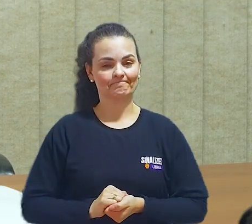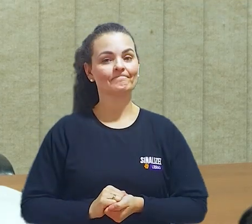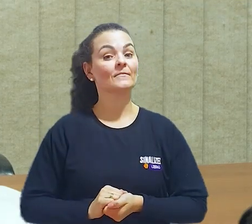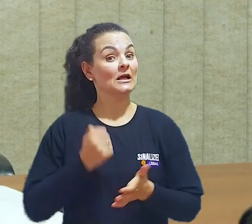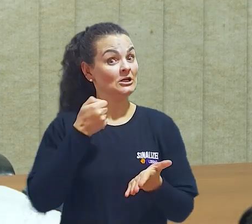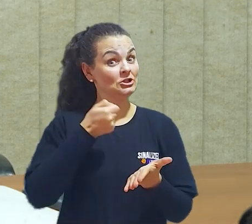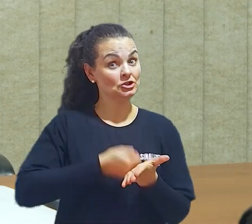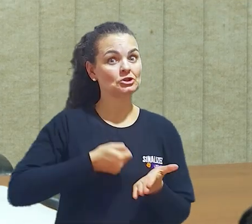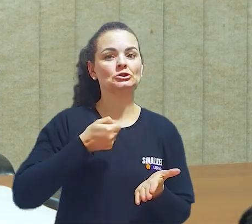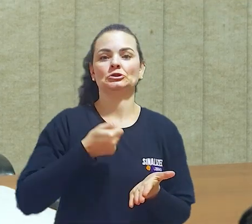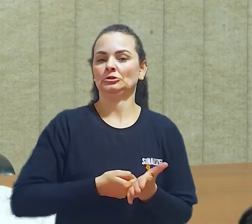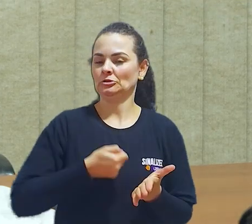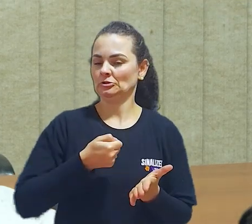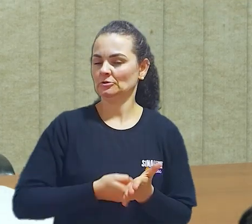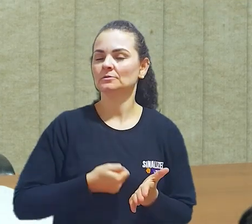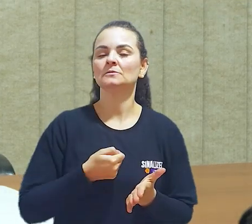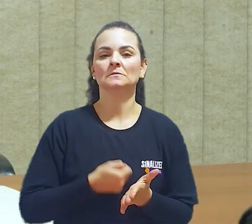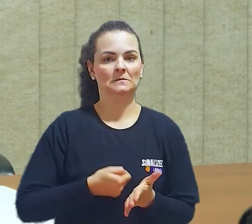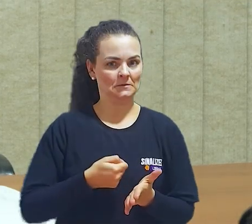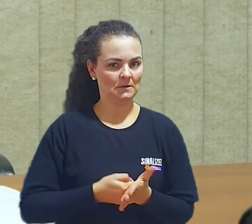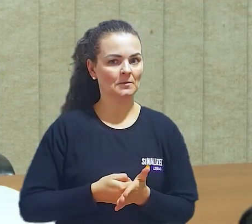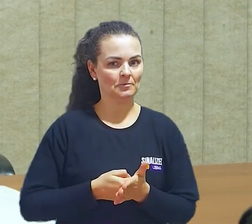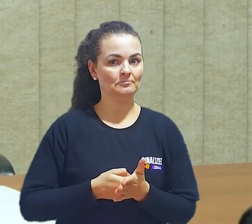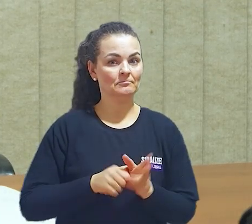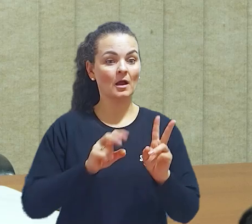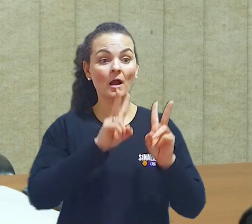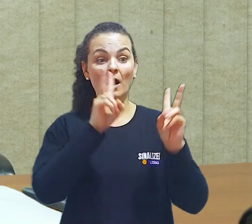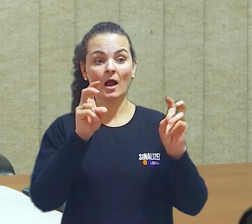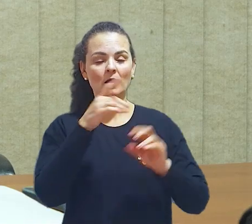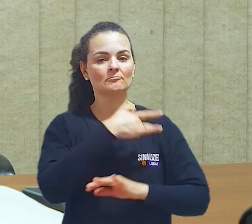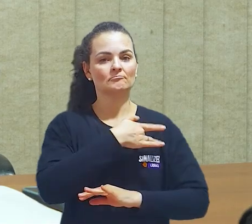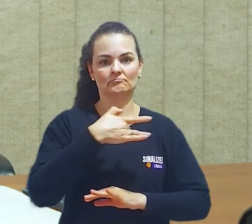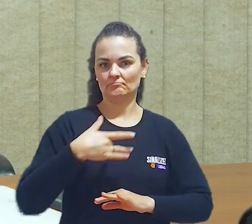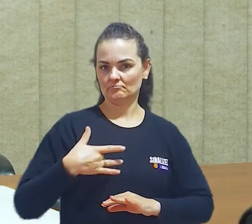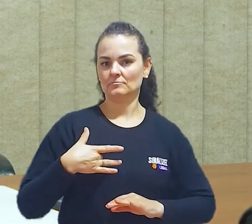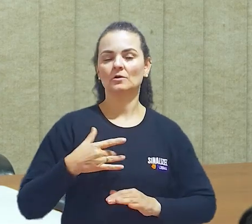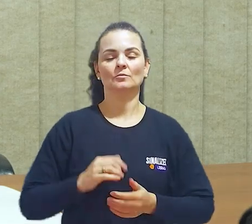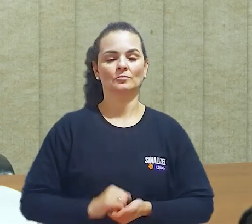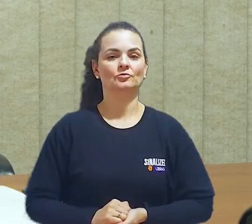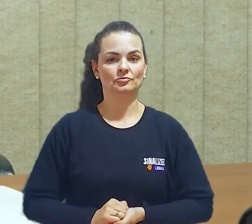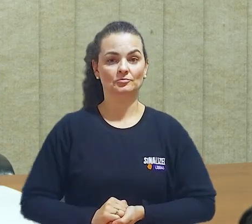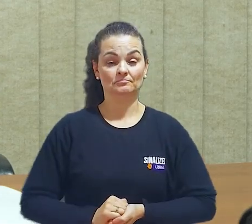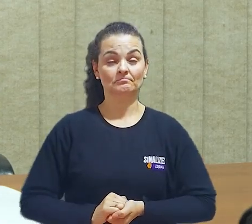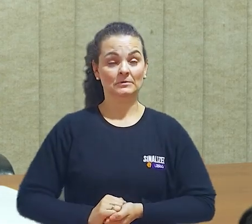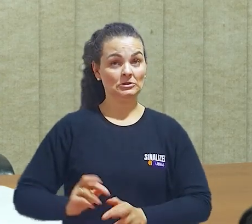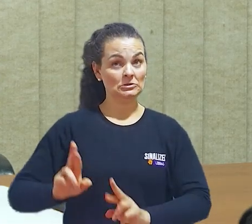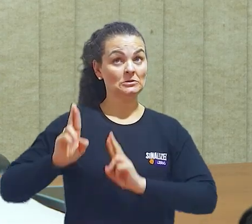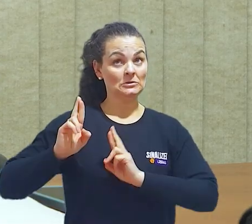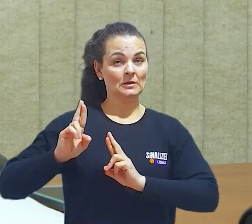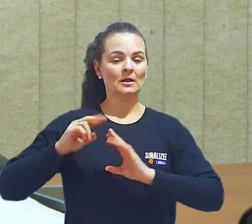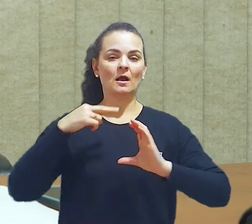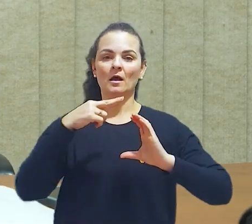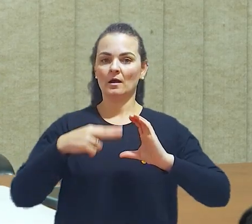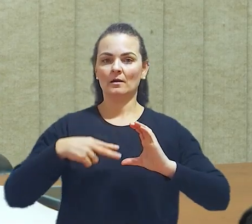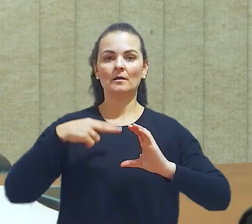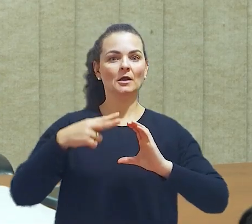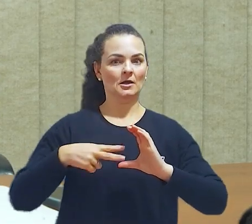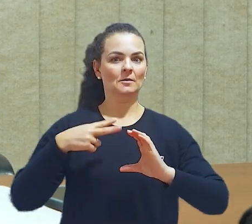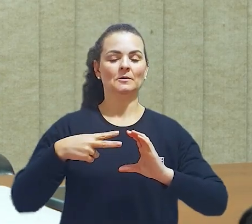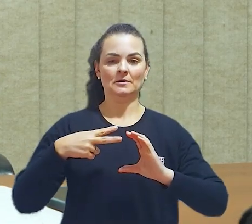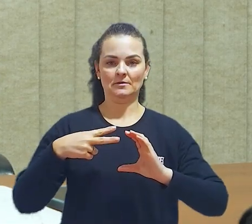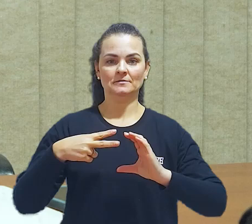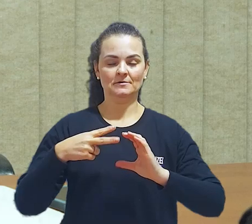e muito o que diz respeito à área da saúde, Nós esperamos. A Câmara de Vereadores ela é um tanto